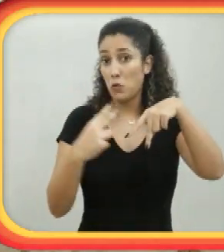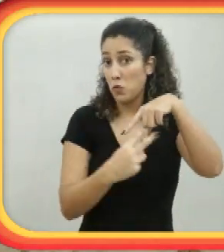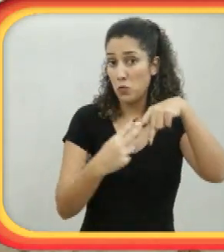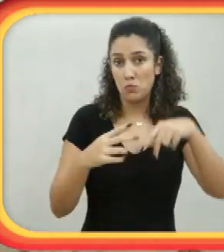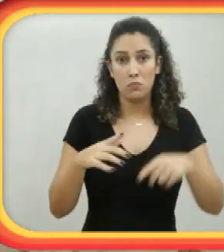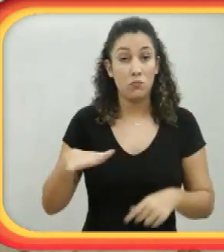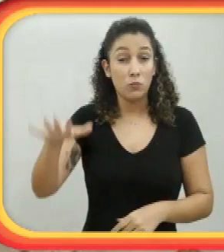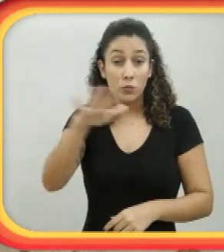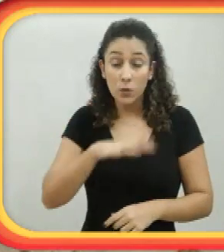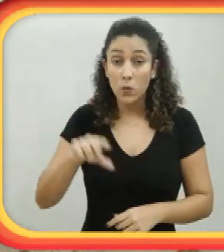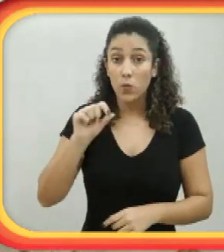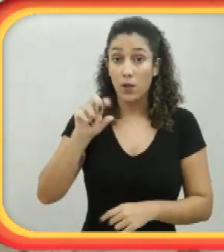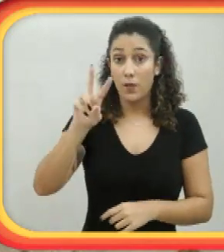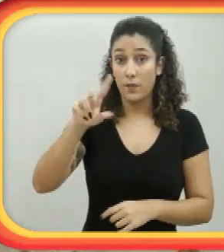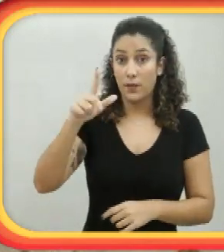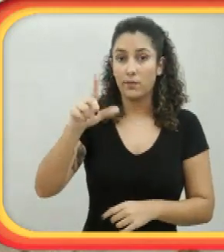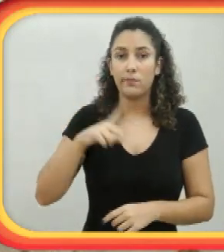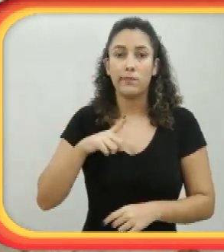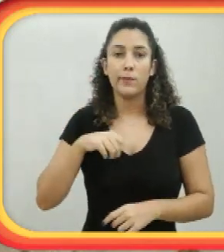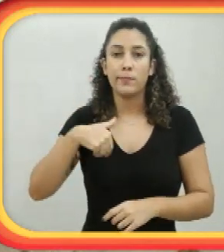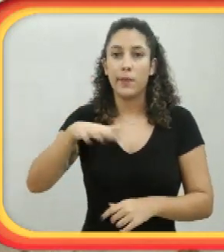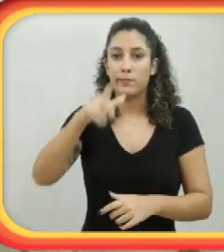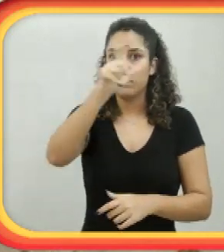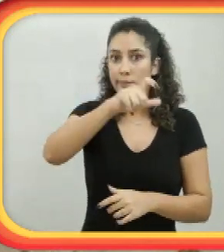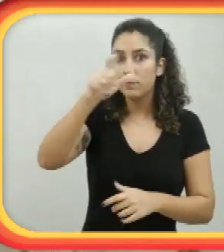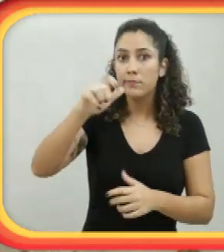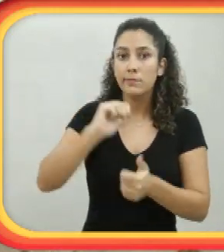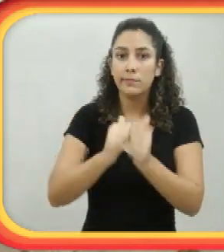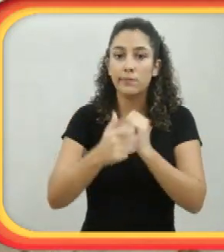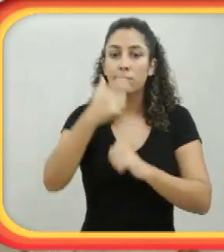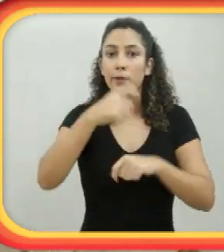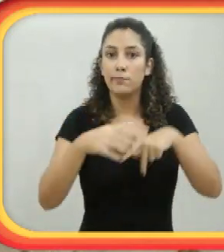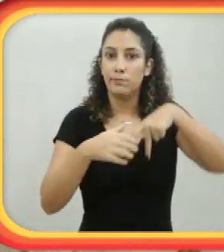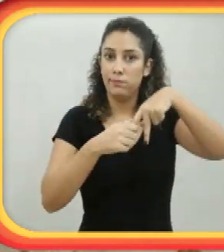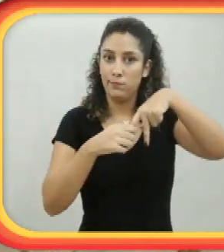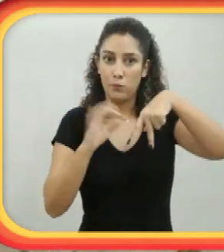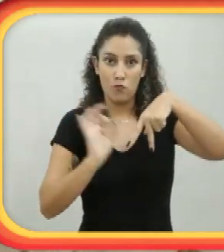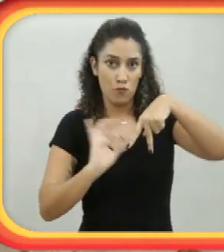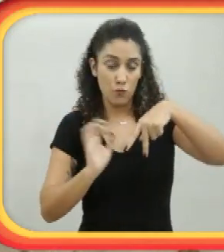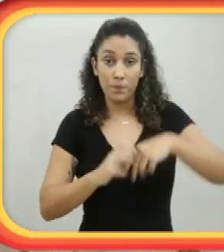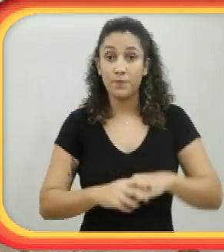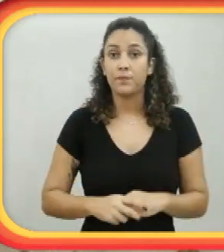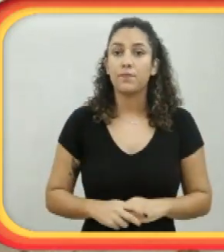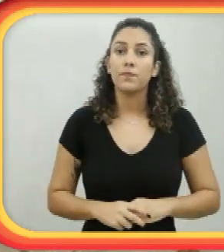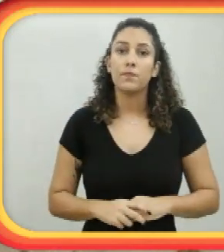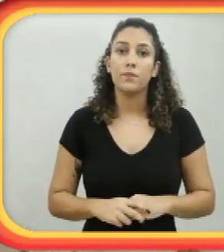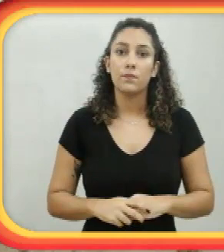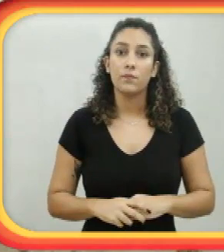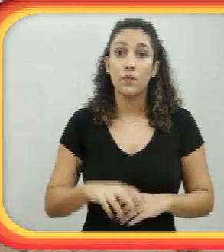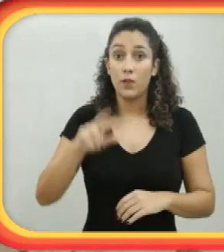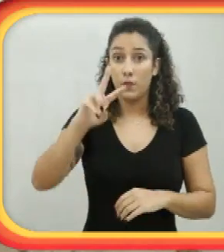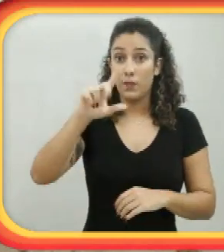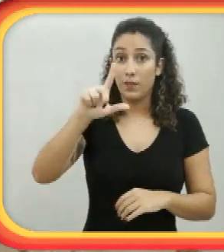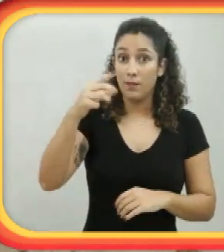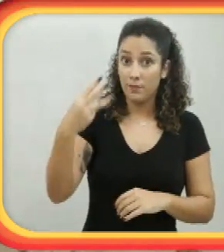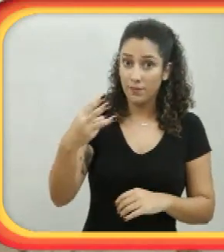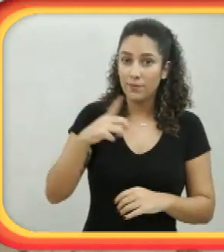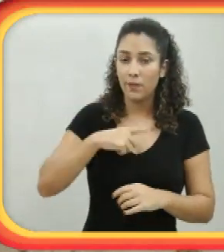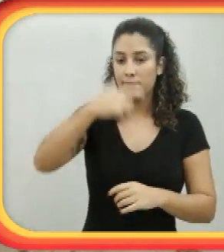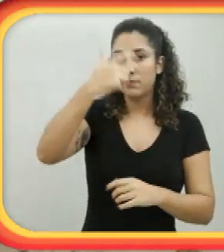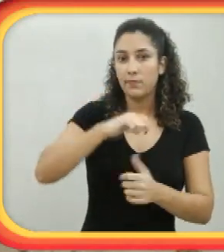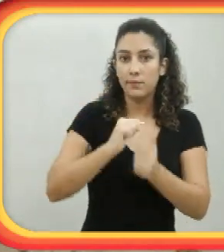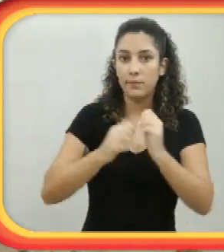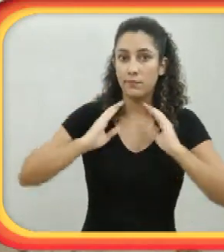abdominais. VL3 tem uso da perna ou das duas pernas. Em geral, em VL3 vai ter muitos atletas amputados de uma